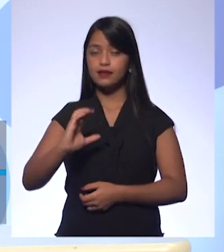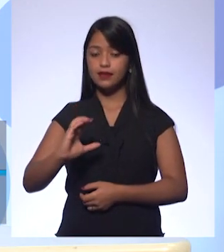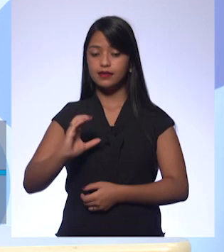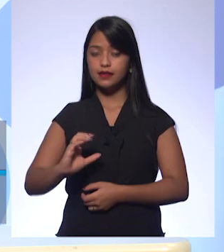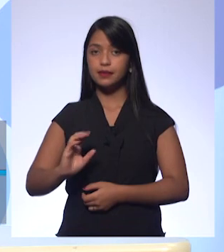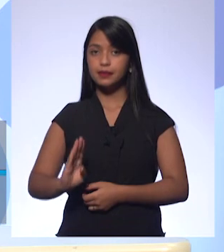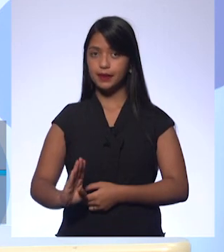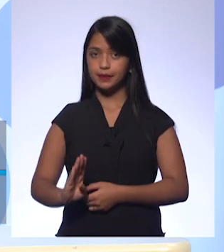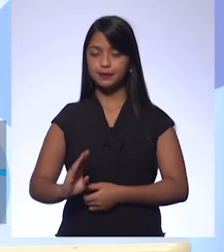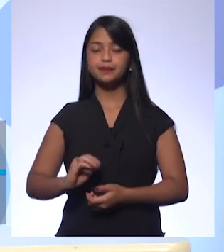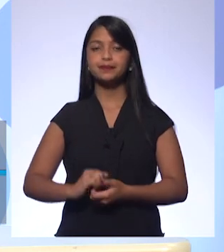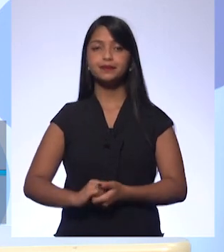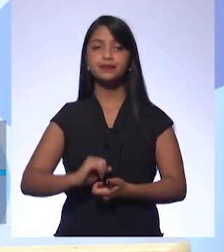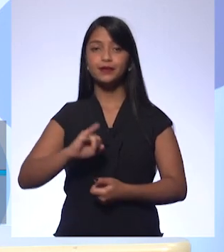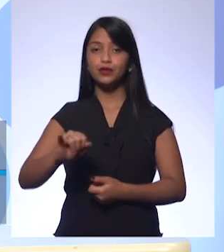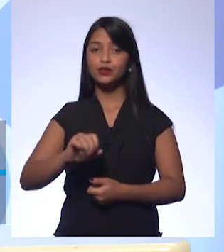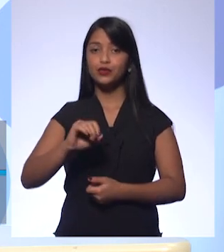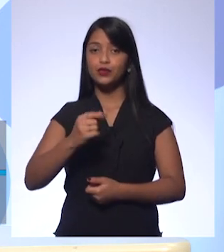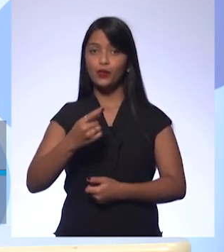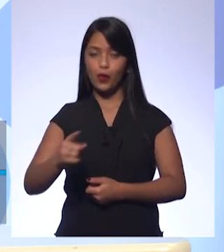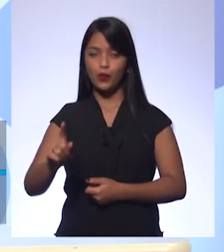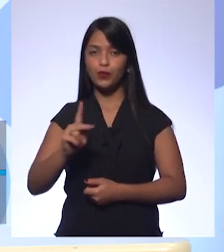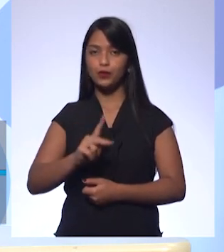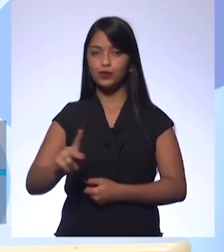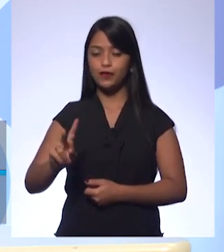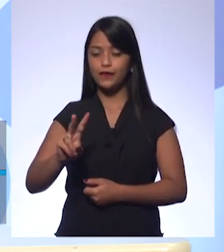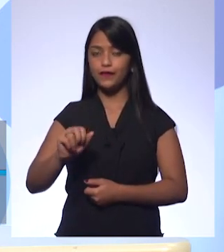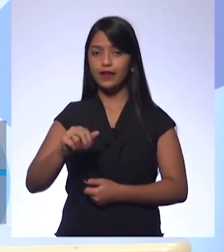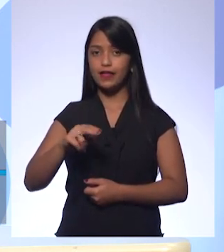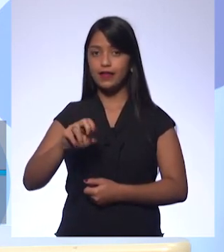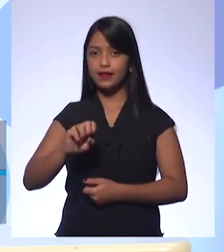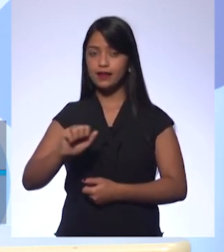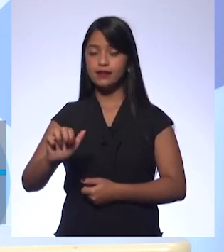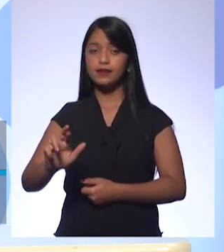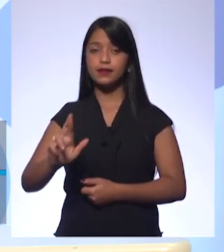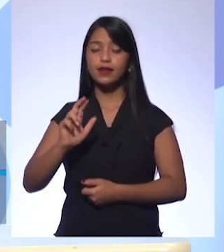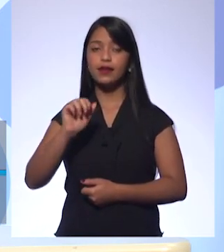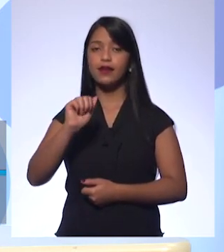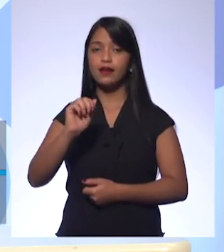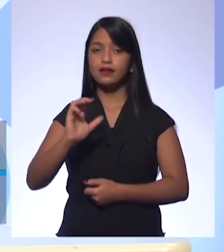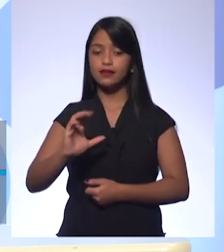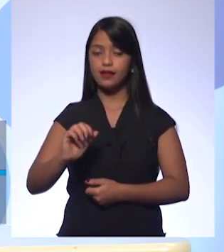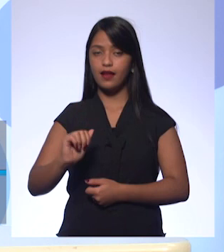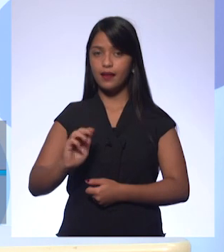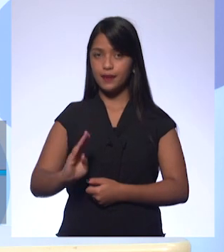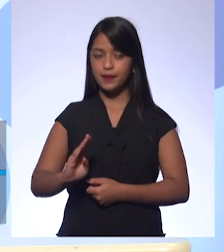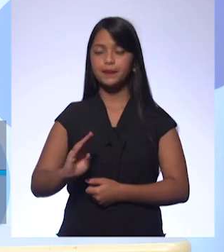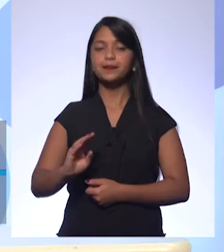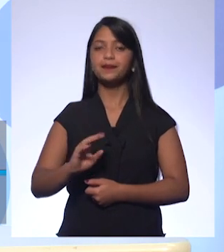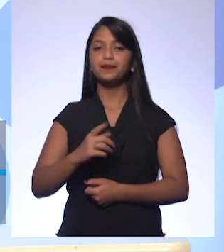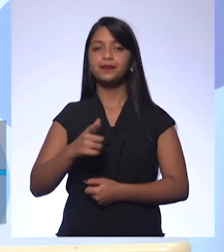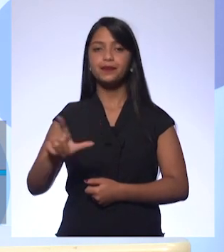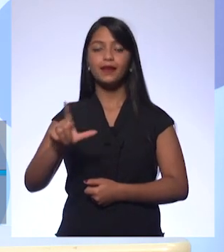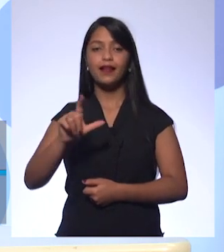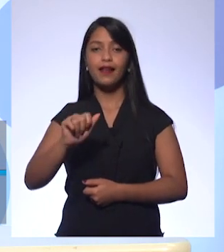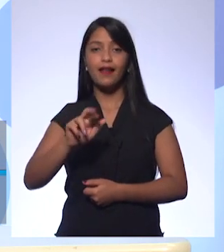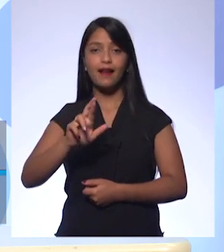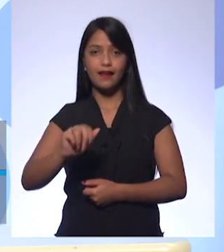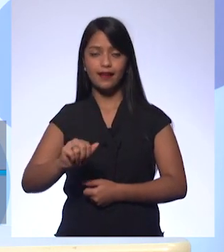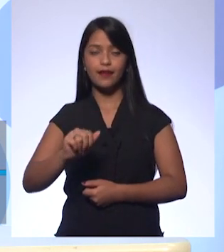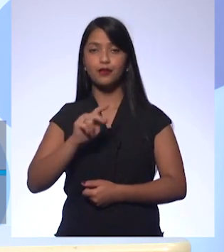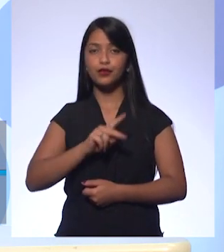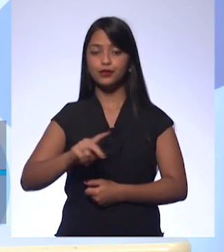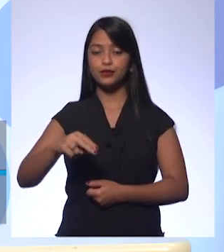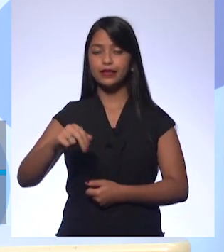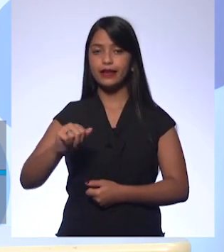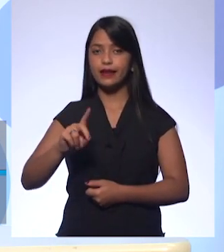João Pedro Passos, da Pro Vanessa, A, C, A, B. A Lara, da Pro Nadir, A, C, A,